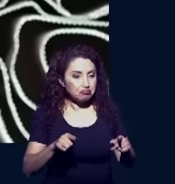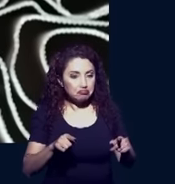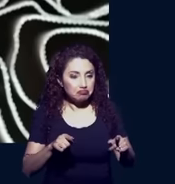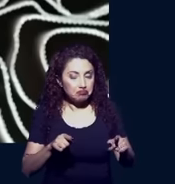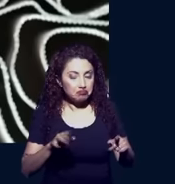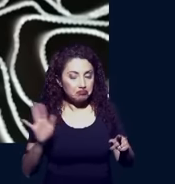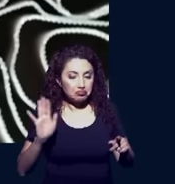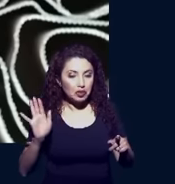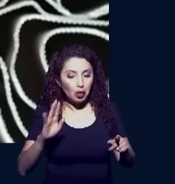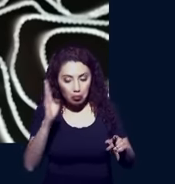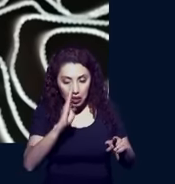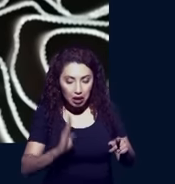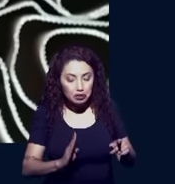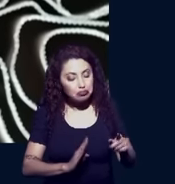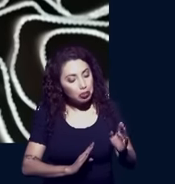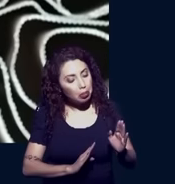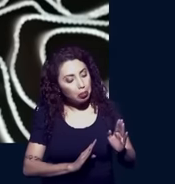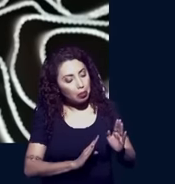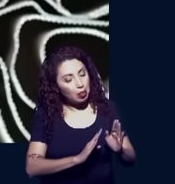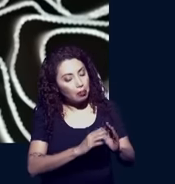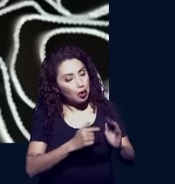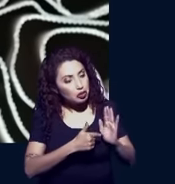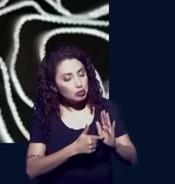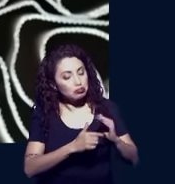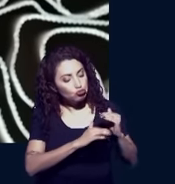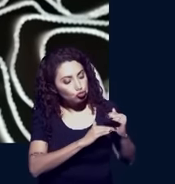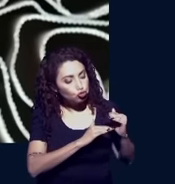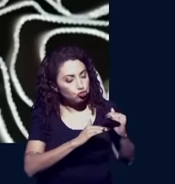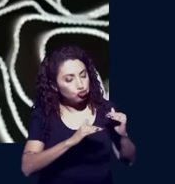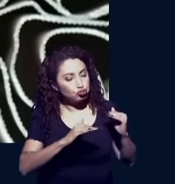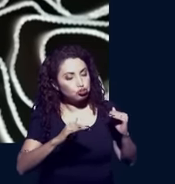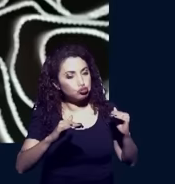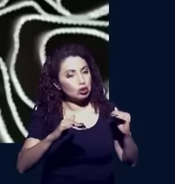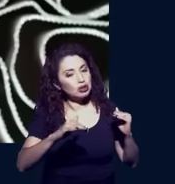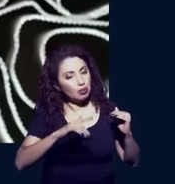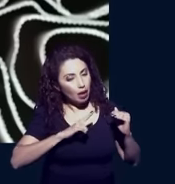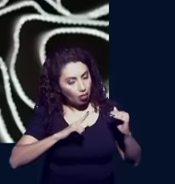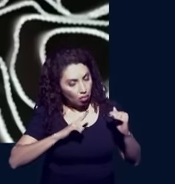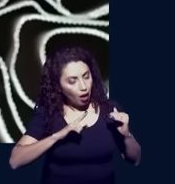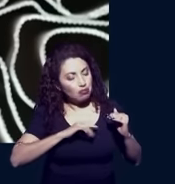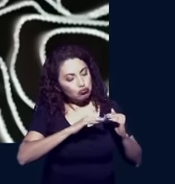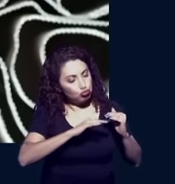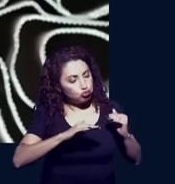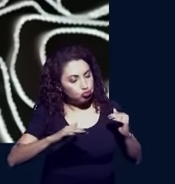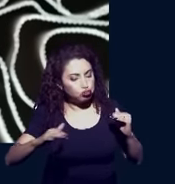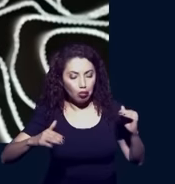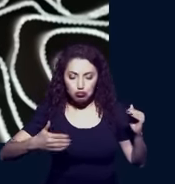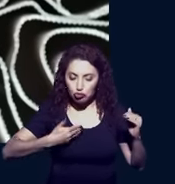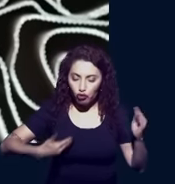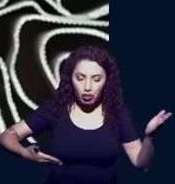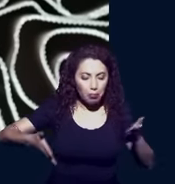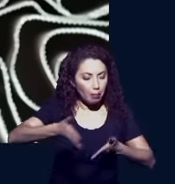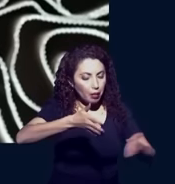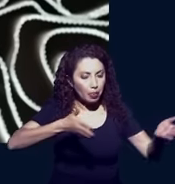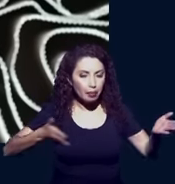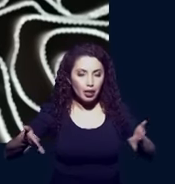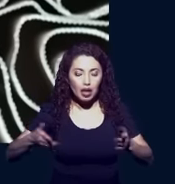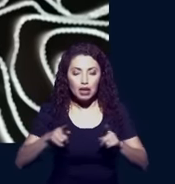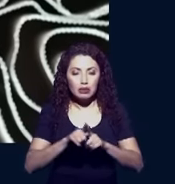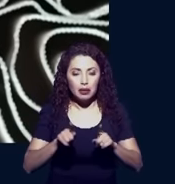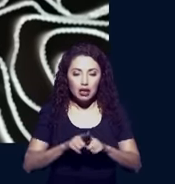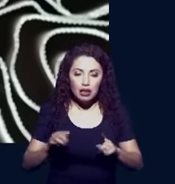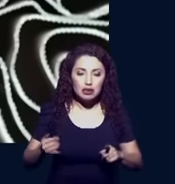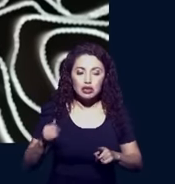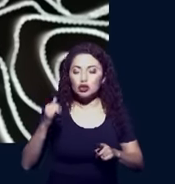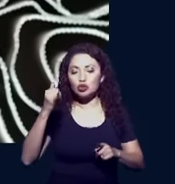crescimento tem demonstrado estabilidade institucional eh e e o diferencial de taxa de juros ainda é